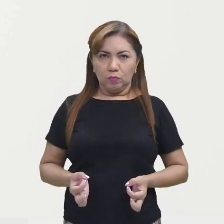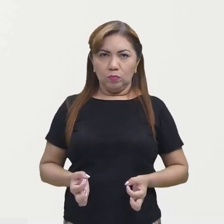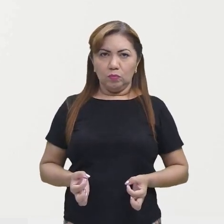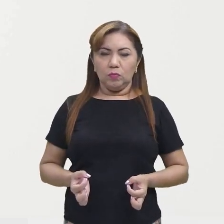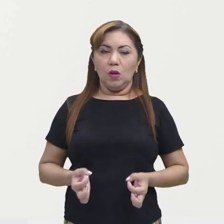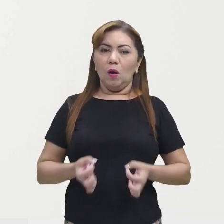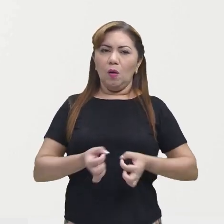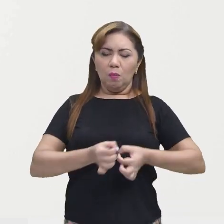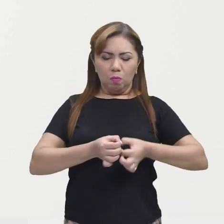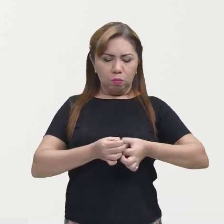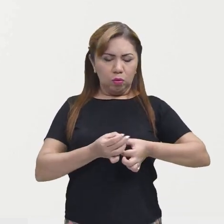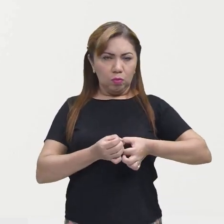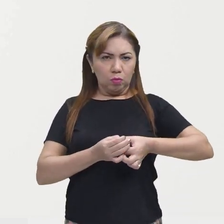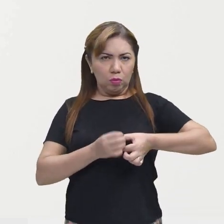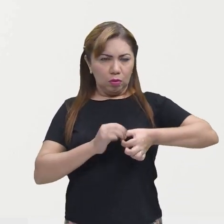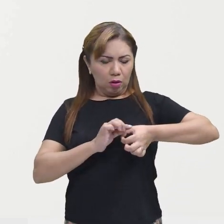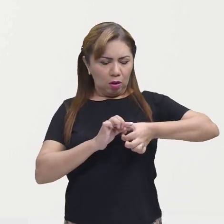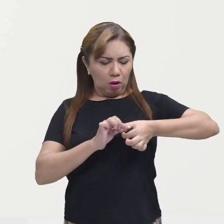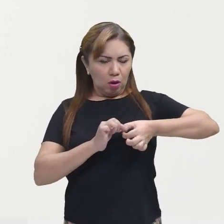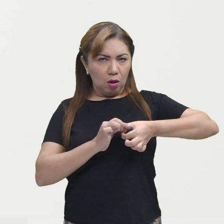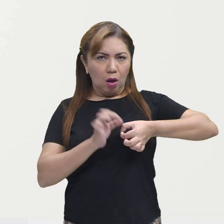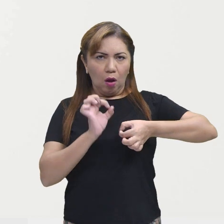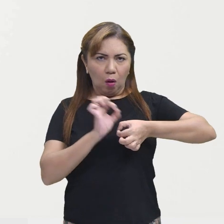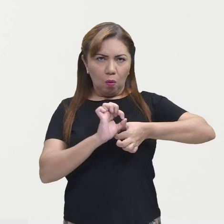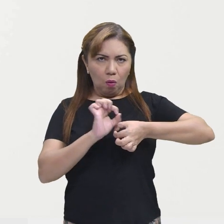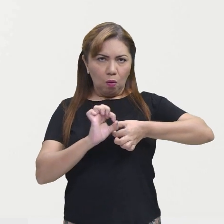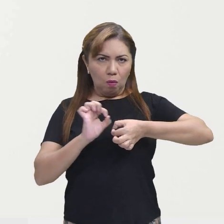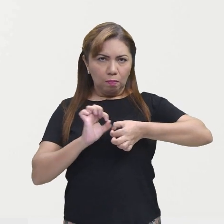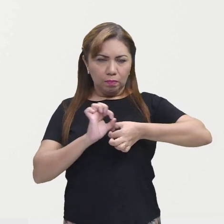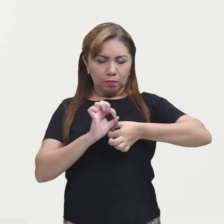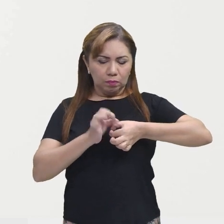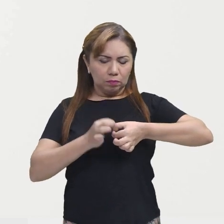E esses óvulos que são fecundados pelos